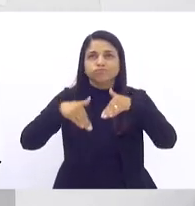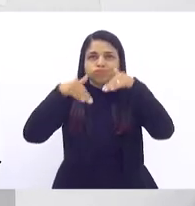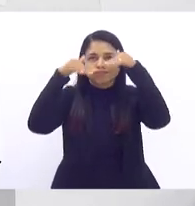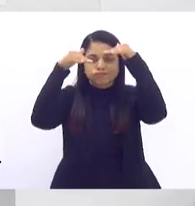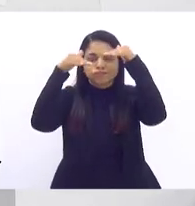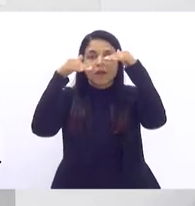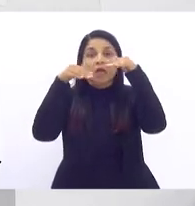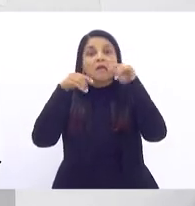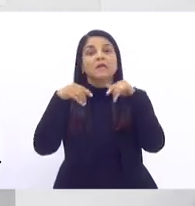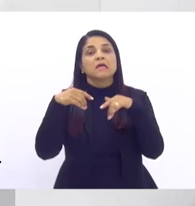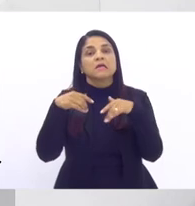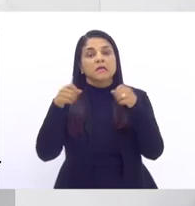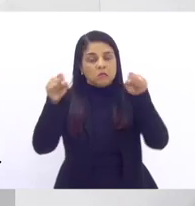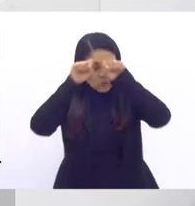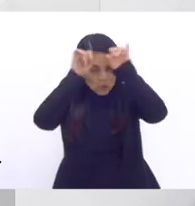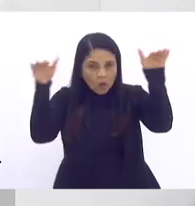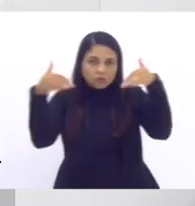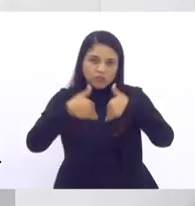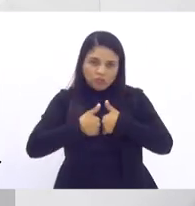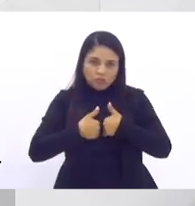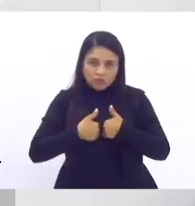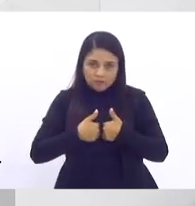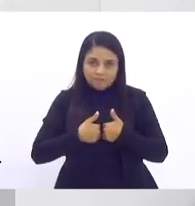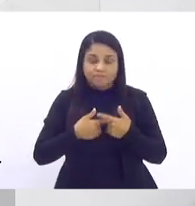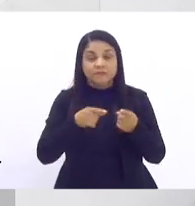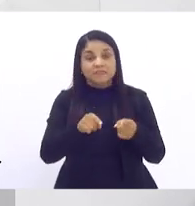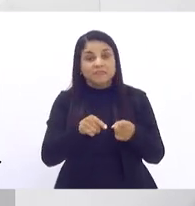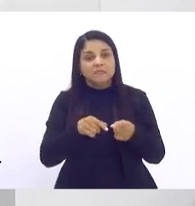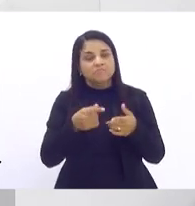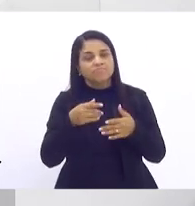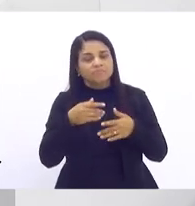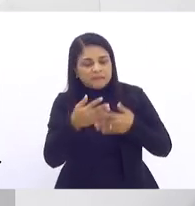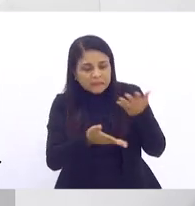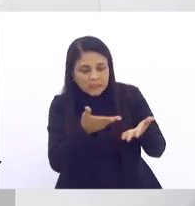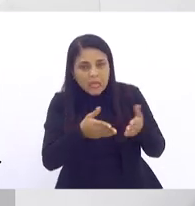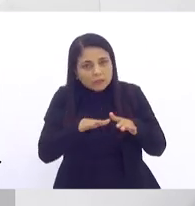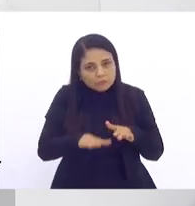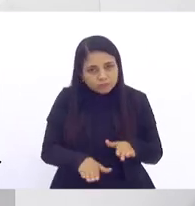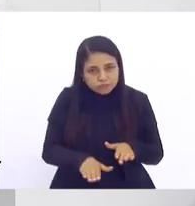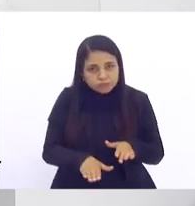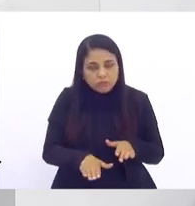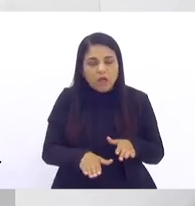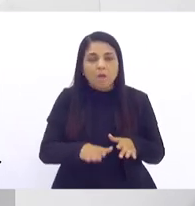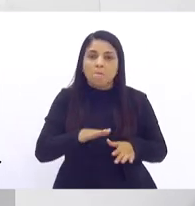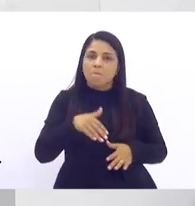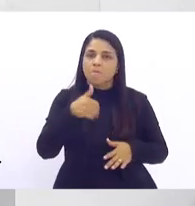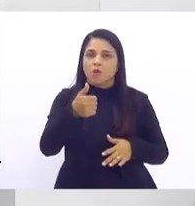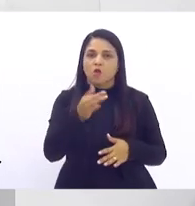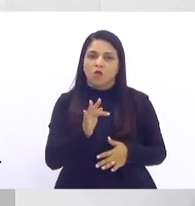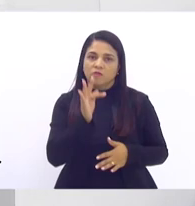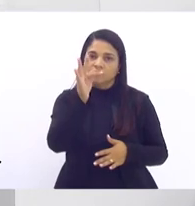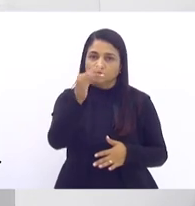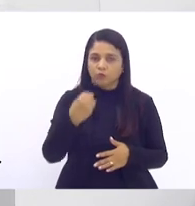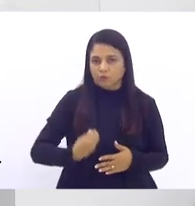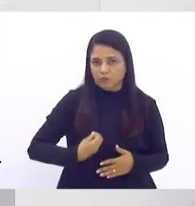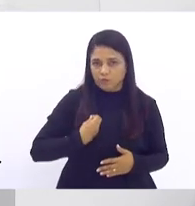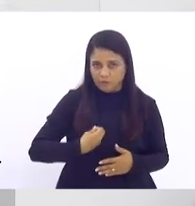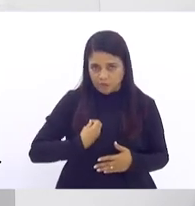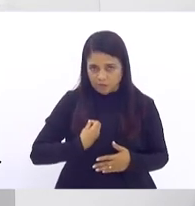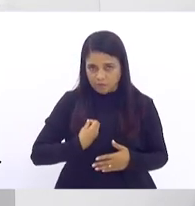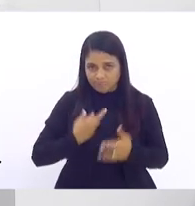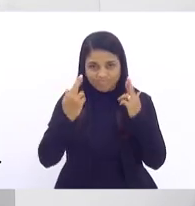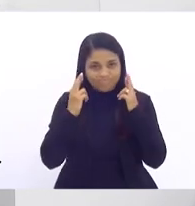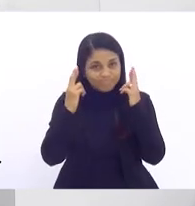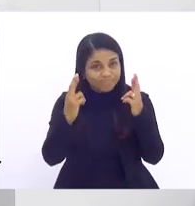se tratados nós podemos Minimizar esse problema na infância ou seja dá-lhe uma condição de vida uma esperança de uma vida melhor